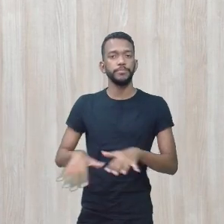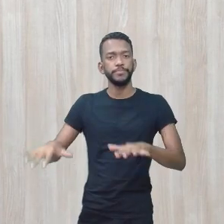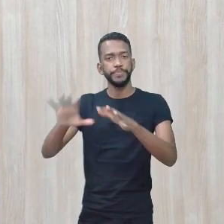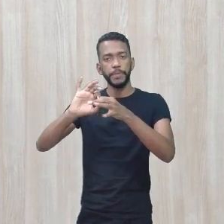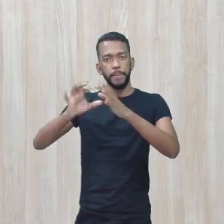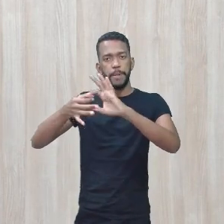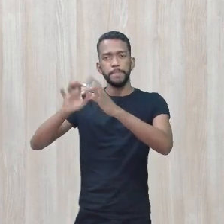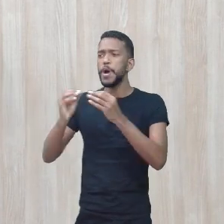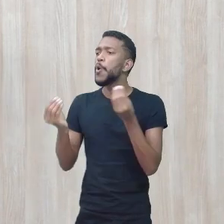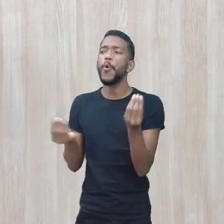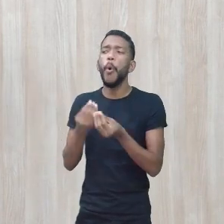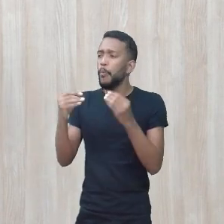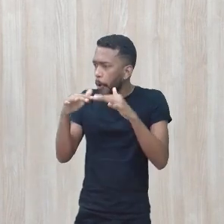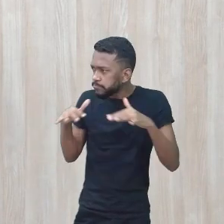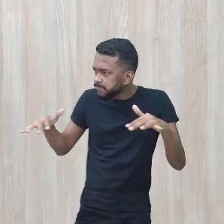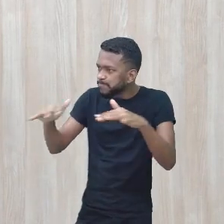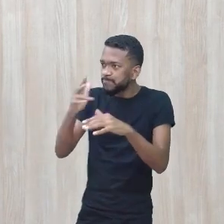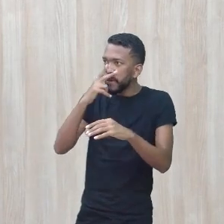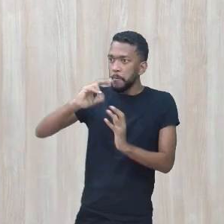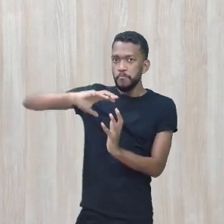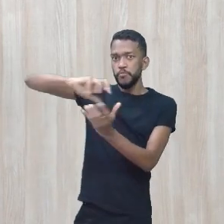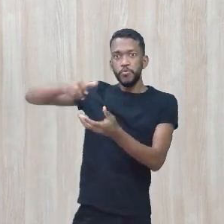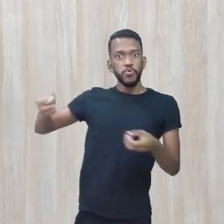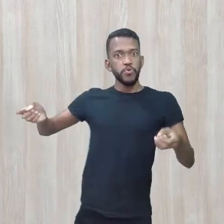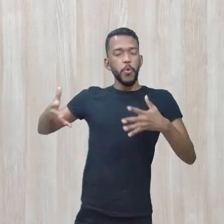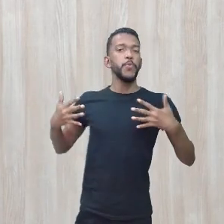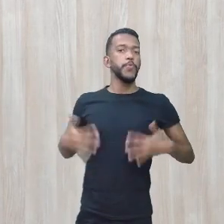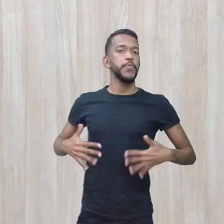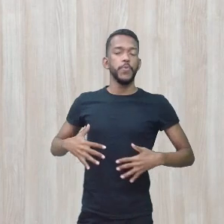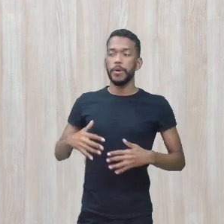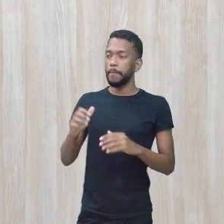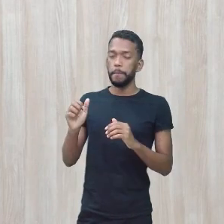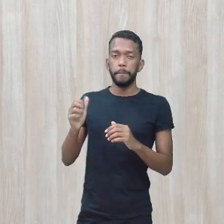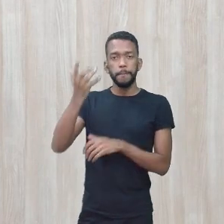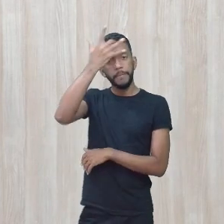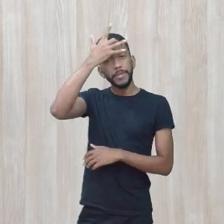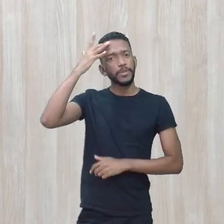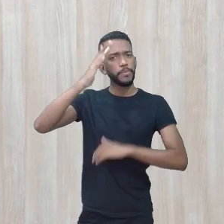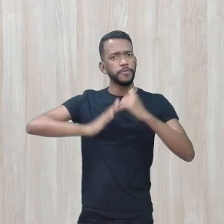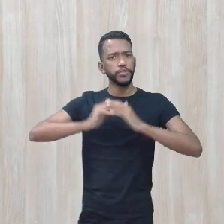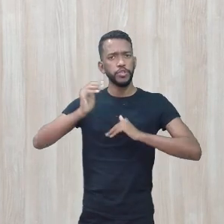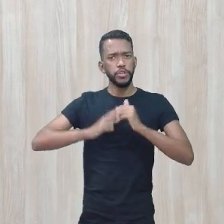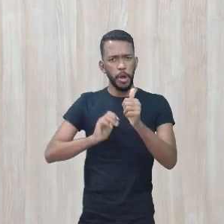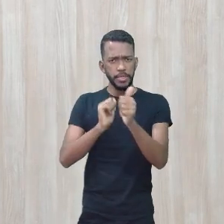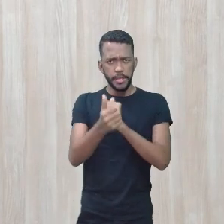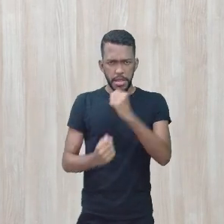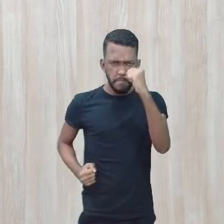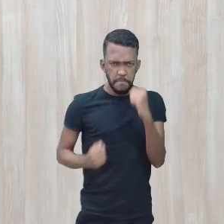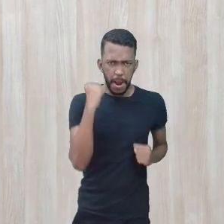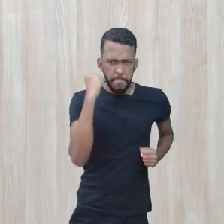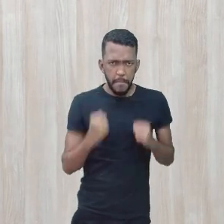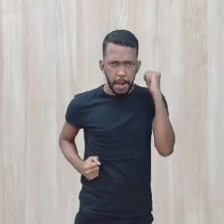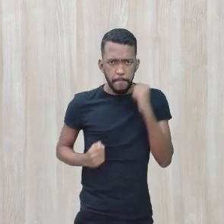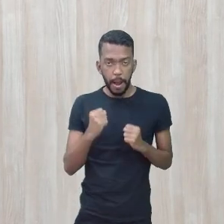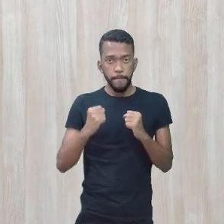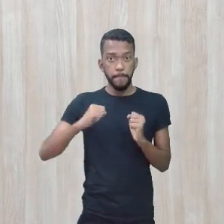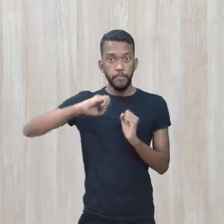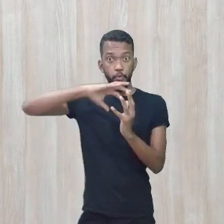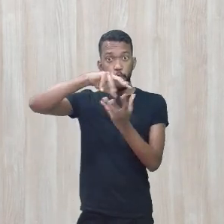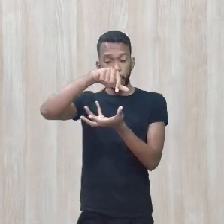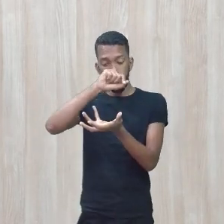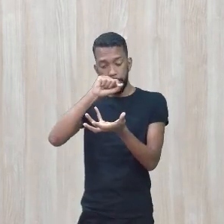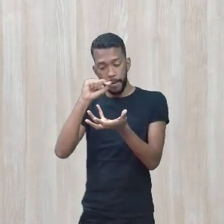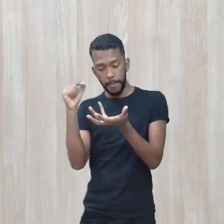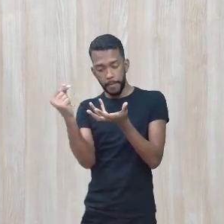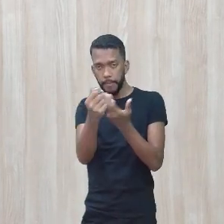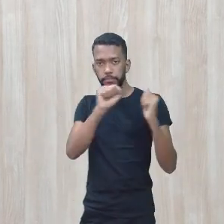que reúne milhares de atletas no mundo todo em prol de um único objetivo, que a gente vai ver mais na frente. Então a